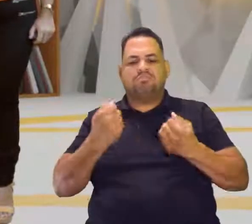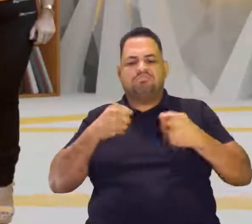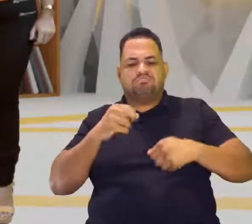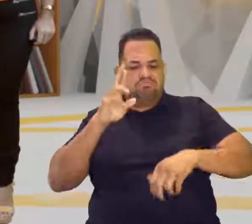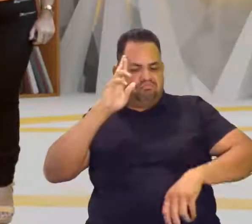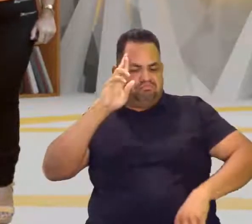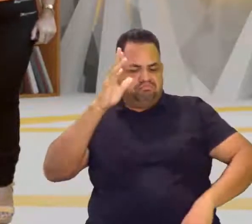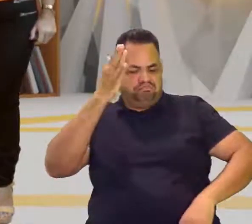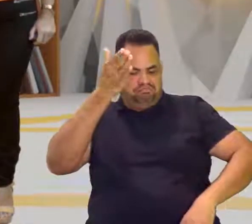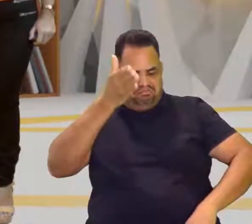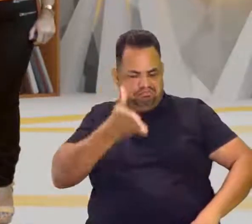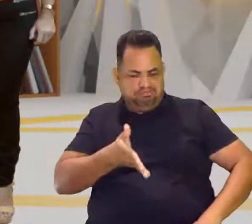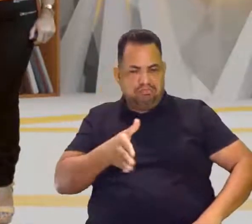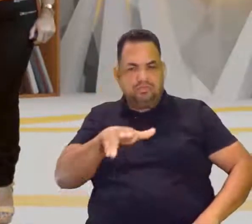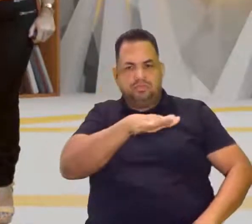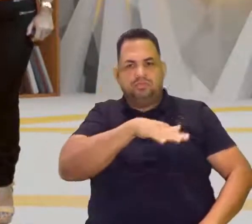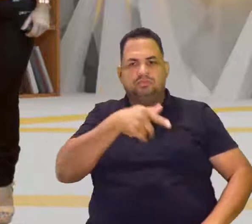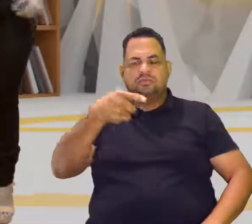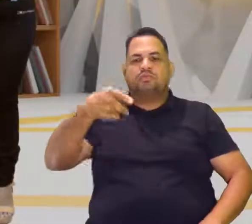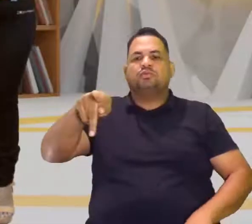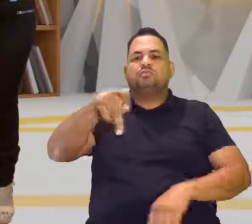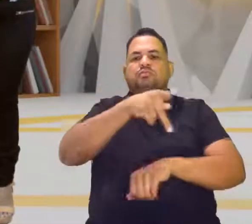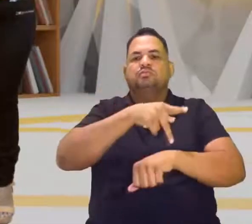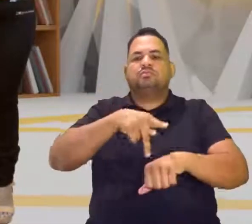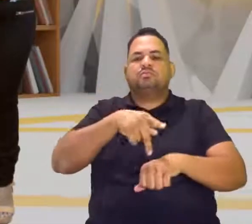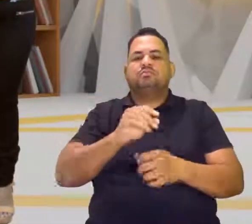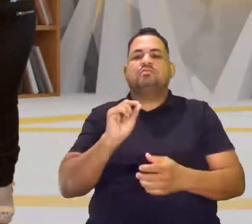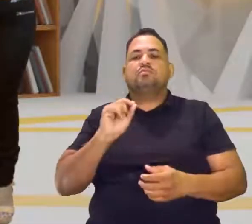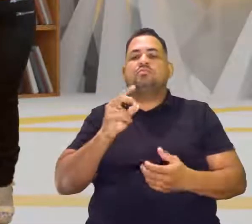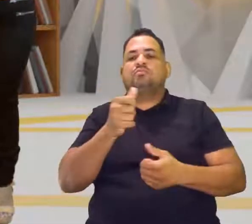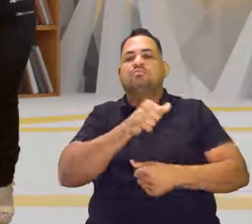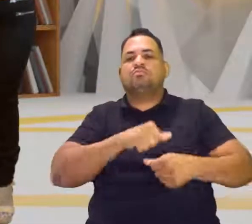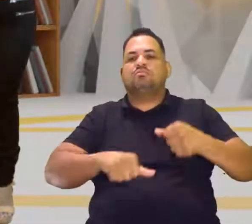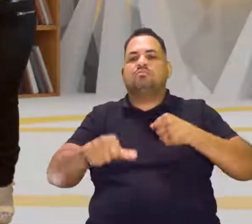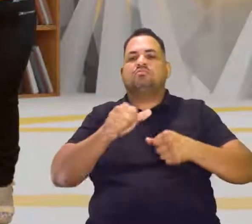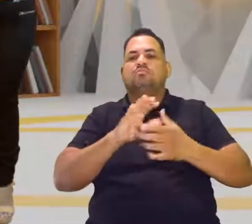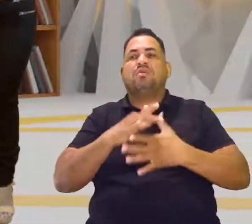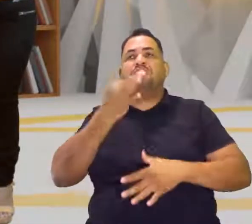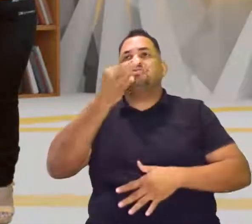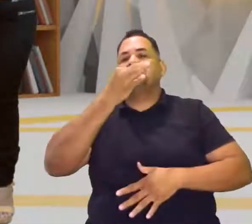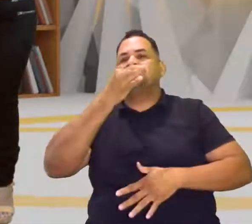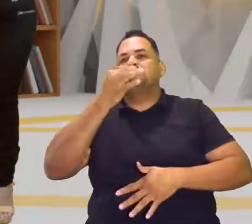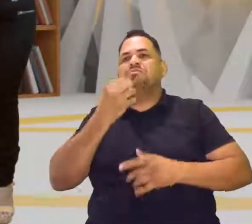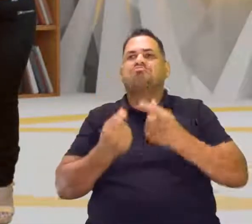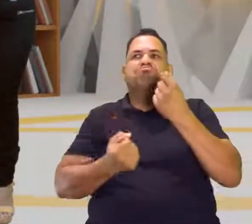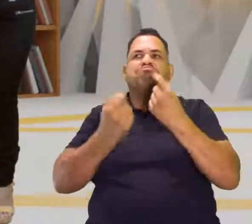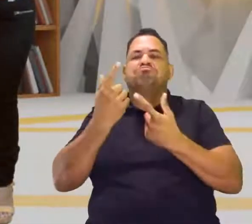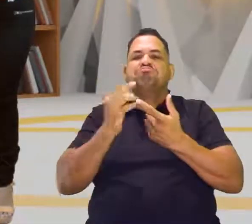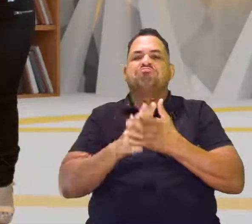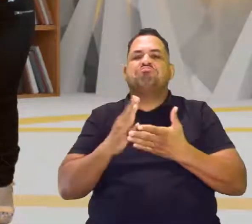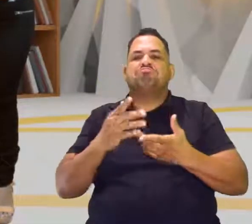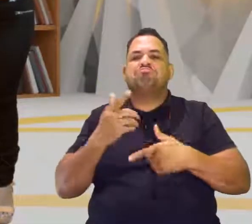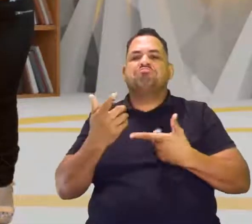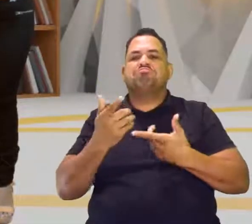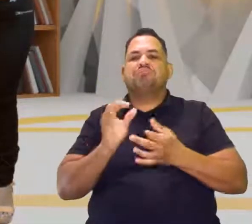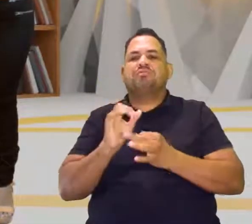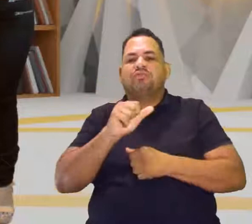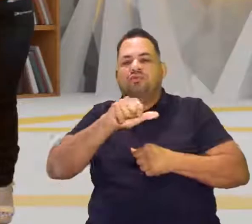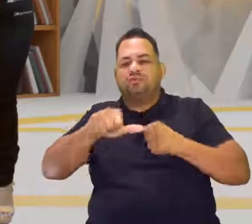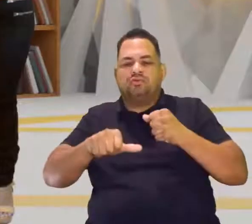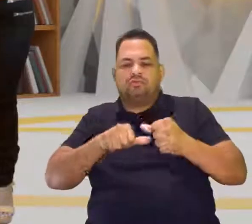dominação em relação aos outros países né gente então o que mudou foi alguns discursos que vão se